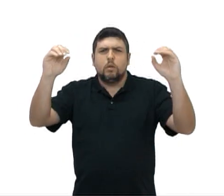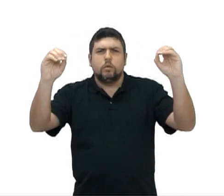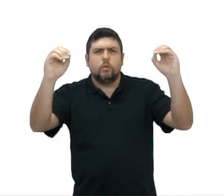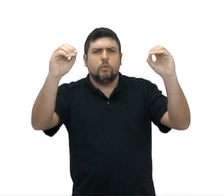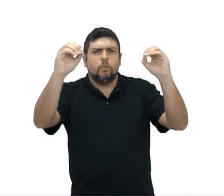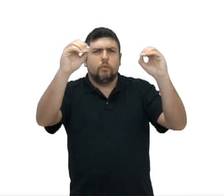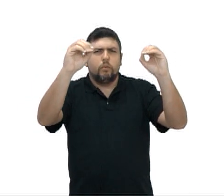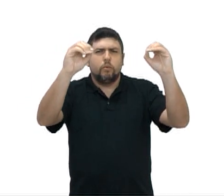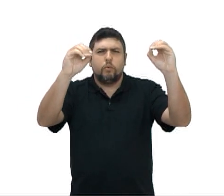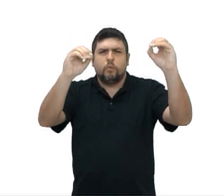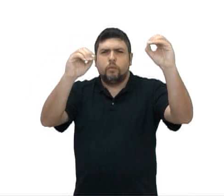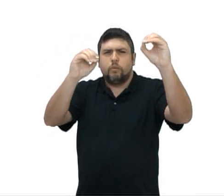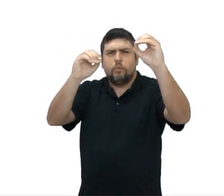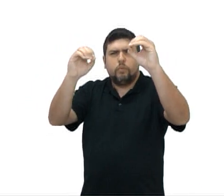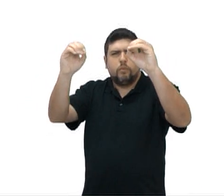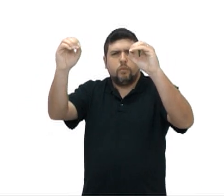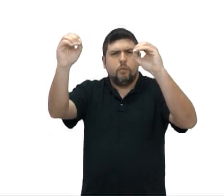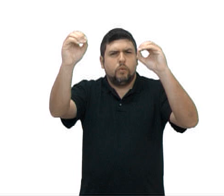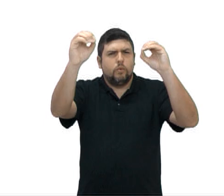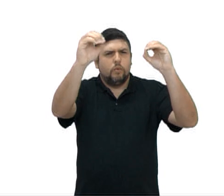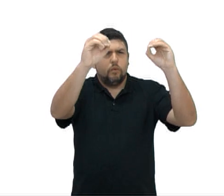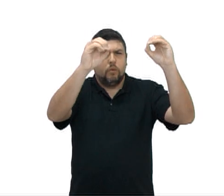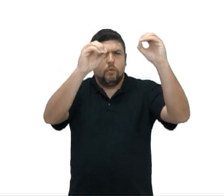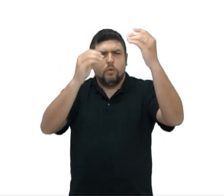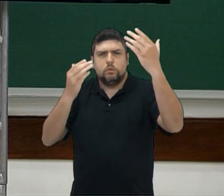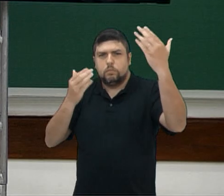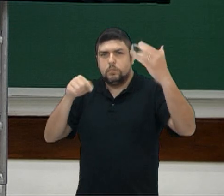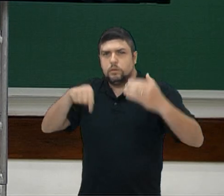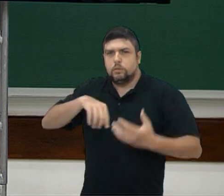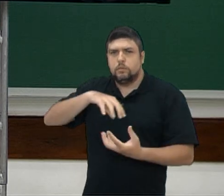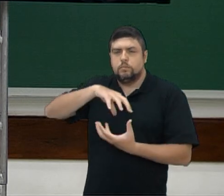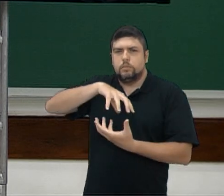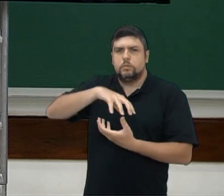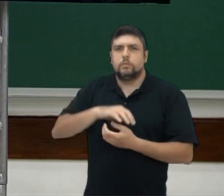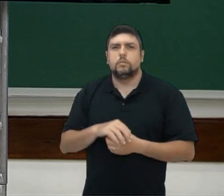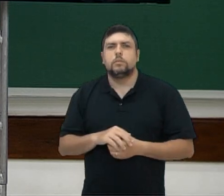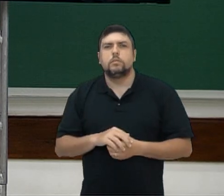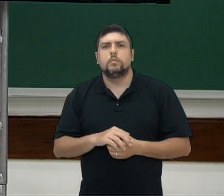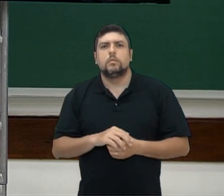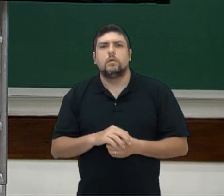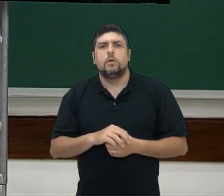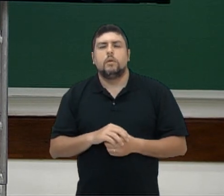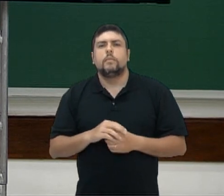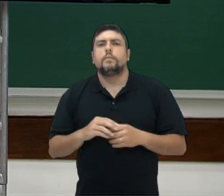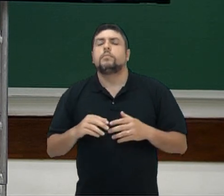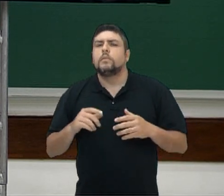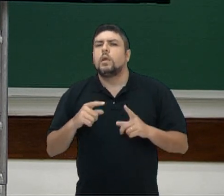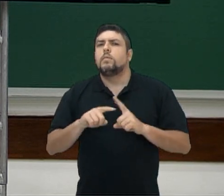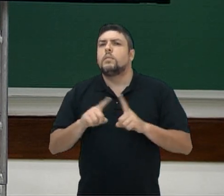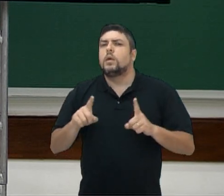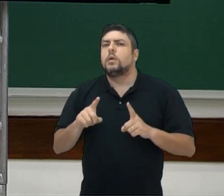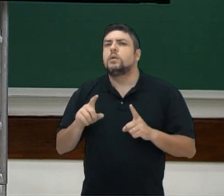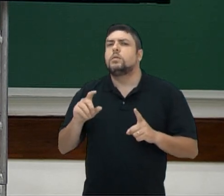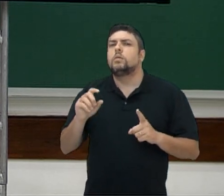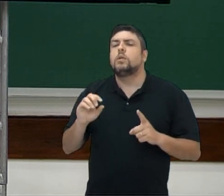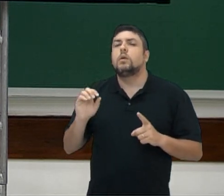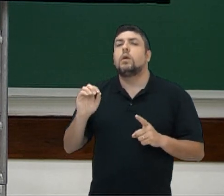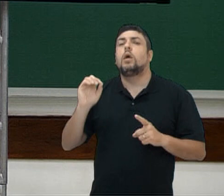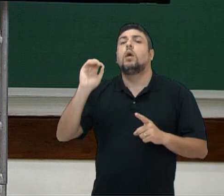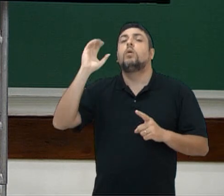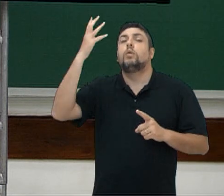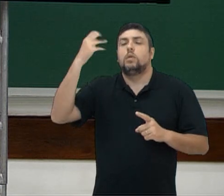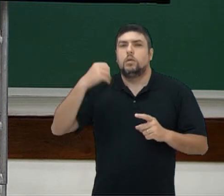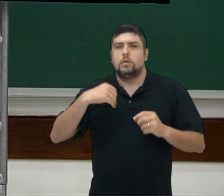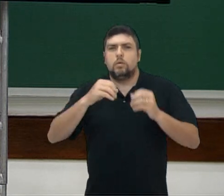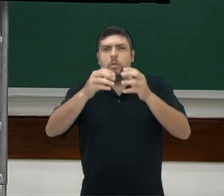ao nosso planeta. Mas o que estava ocorrendo? Período esse é denominado como inflação. Isso indica que o nosso universo ainda